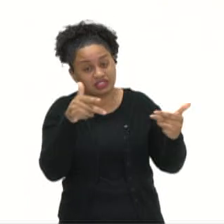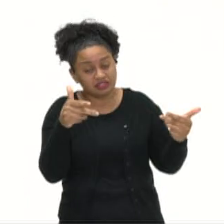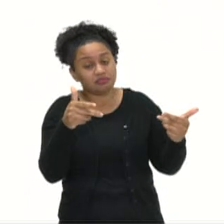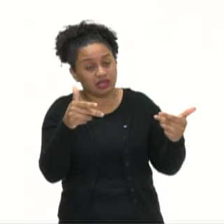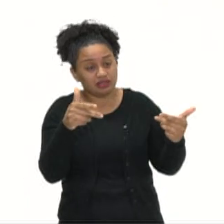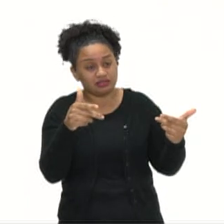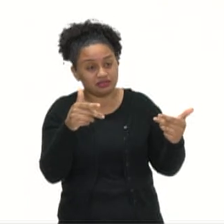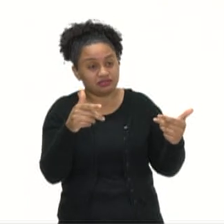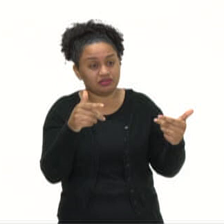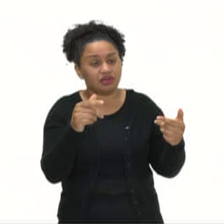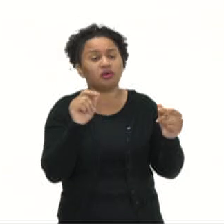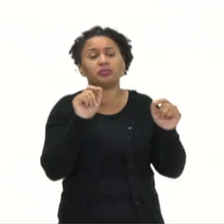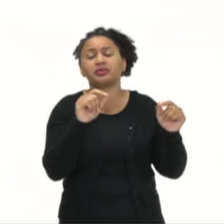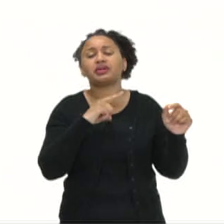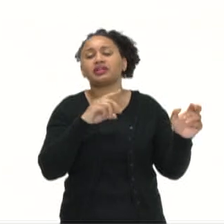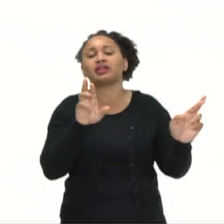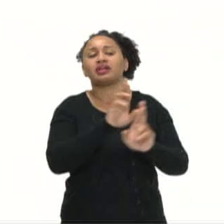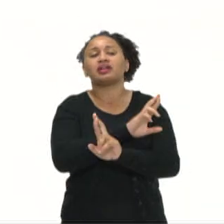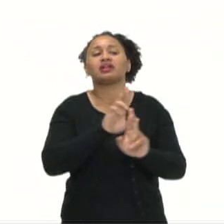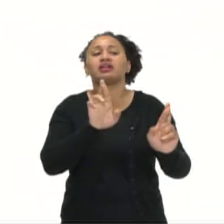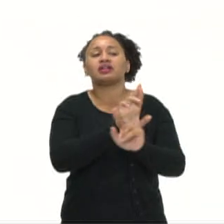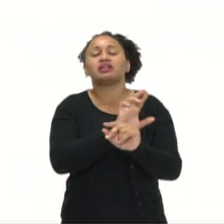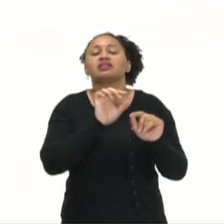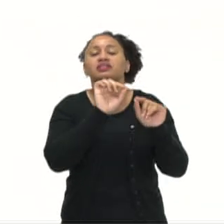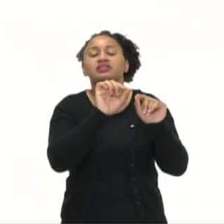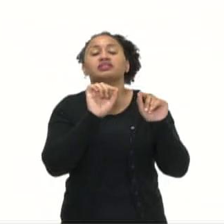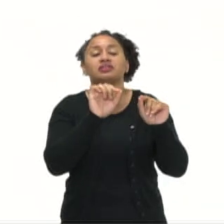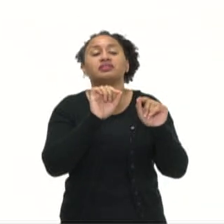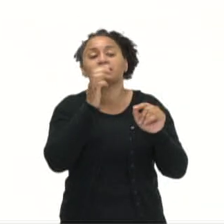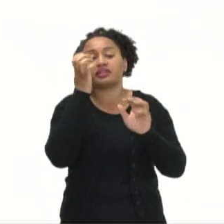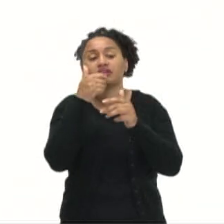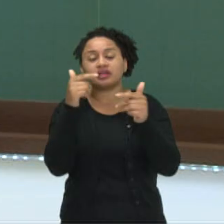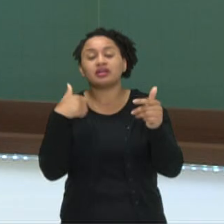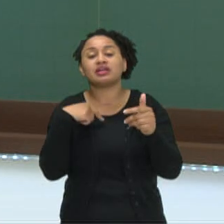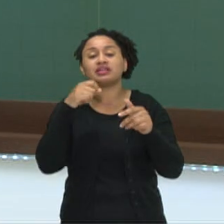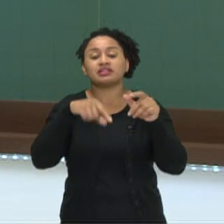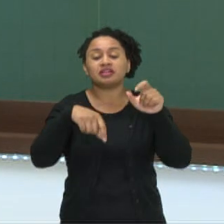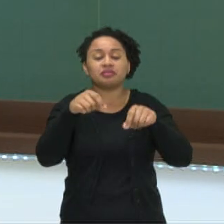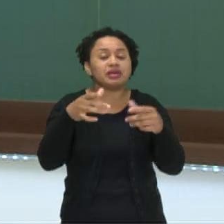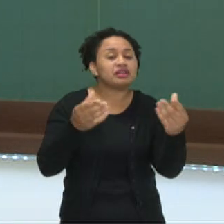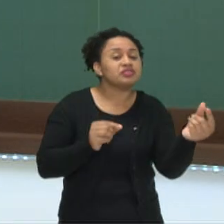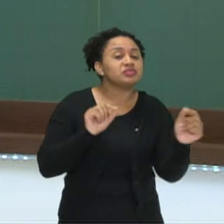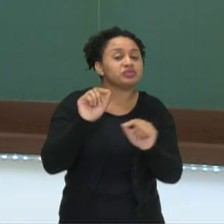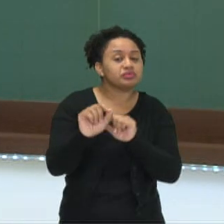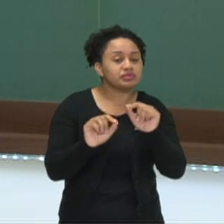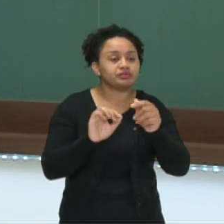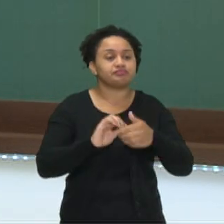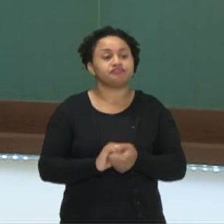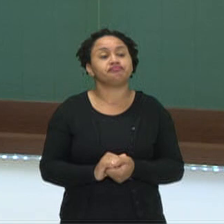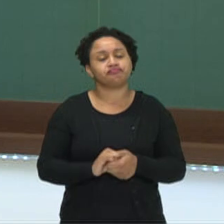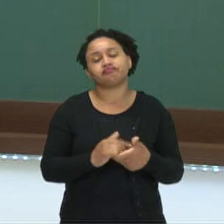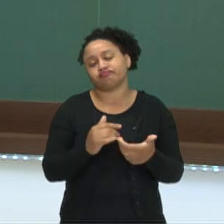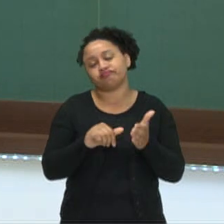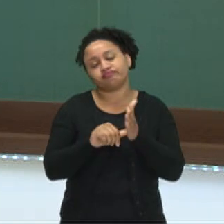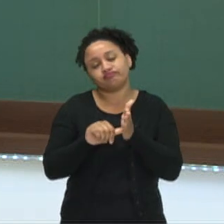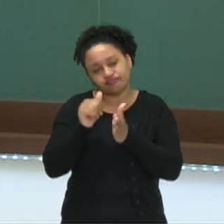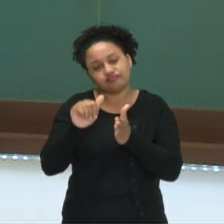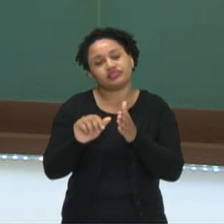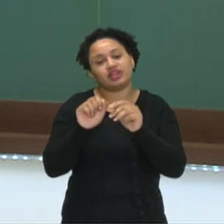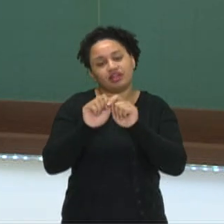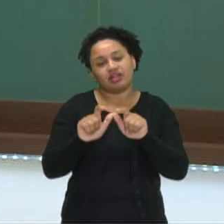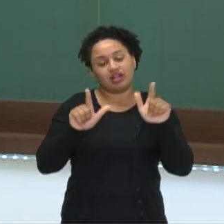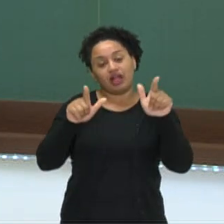Que relação que eles mantêm com essas plantas? Semente, fruto. Bom, primeiro, né? Claro que eles vão